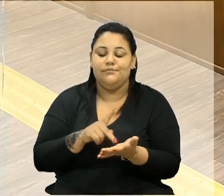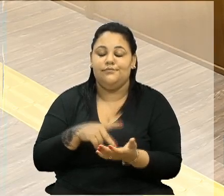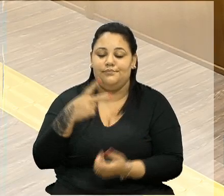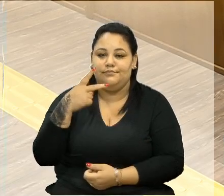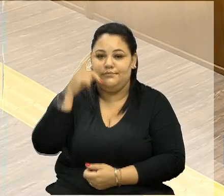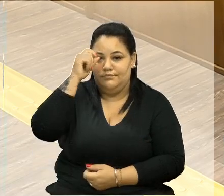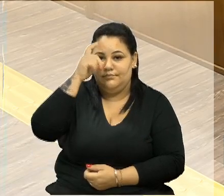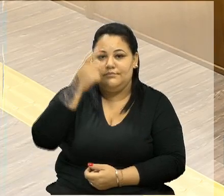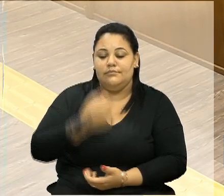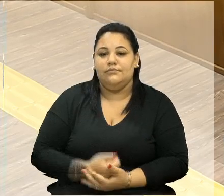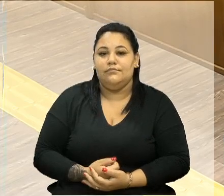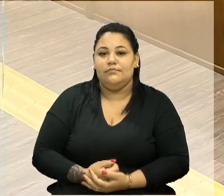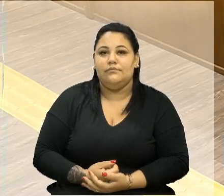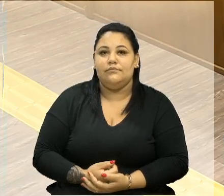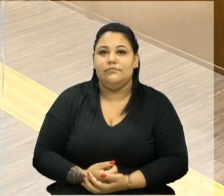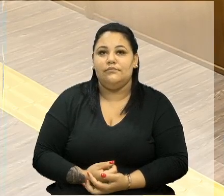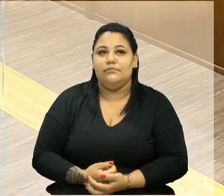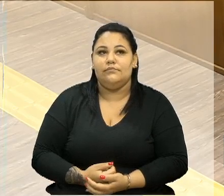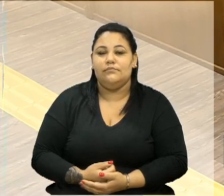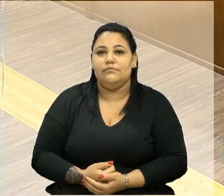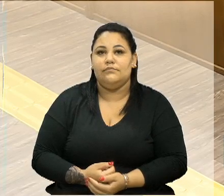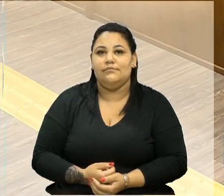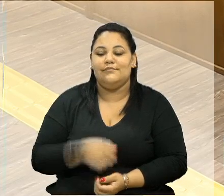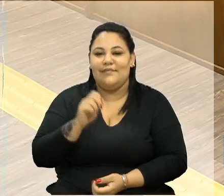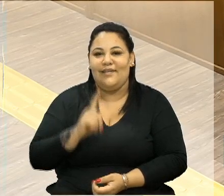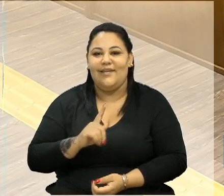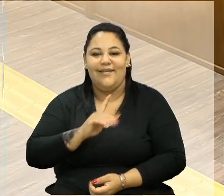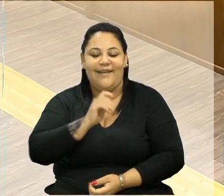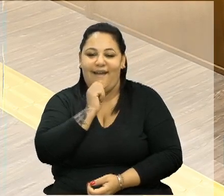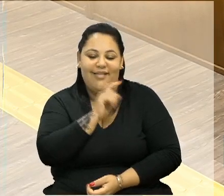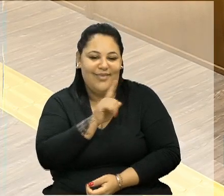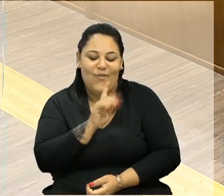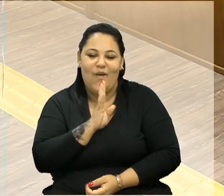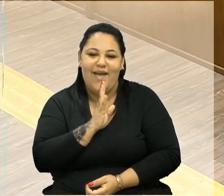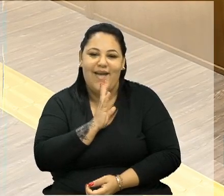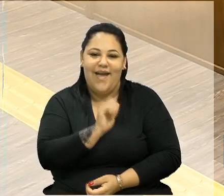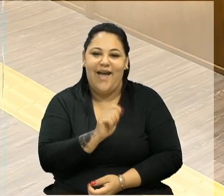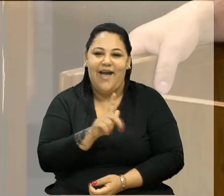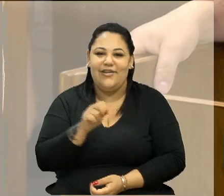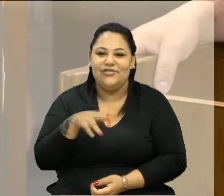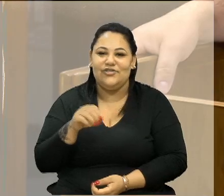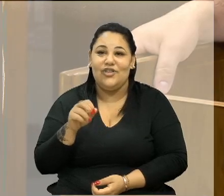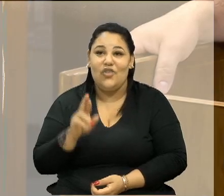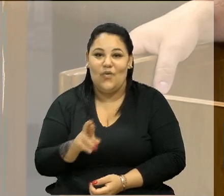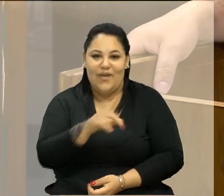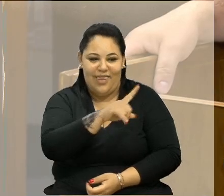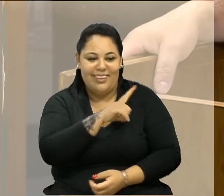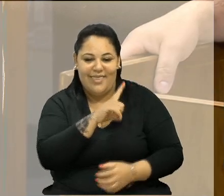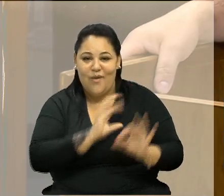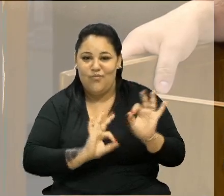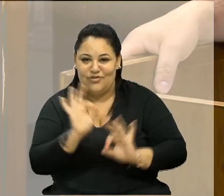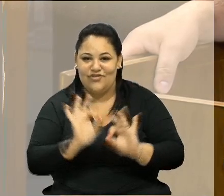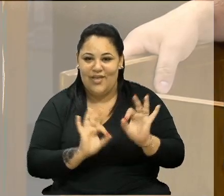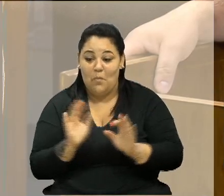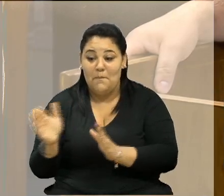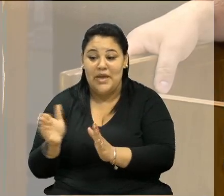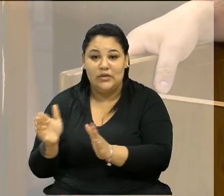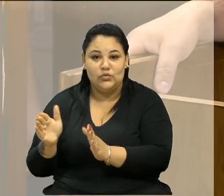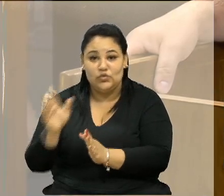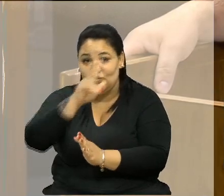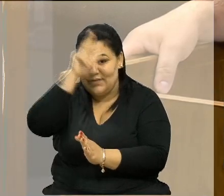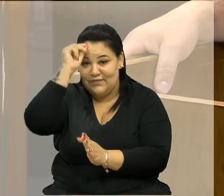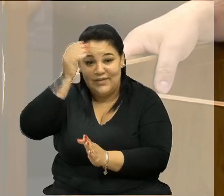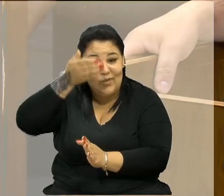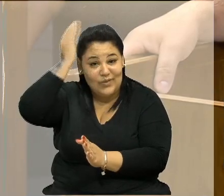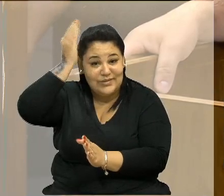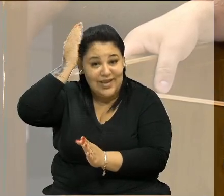eu, talvez, quem não conheça o Agenor Piloneto, ele tem um projeto que na época do prefeito Alceu foi todo feito